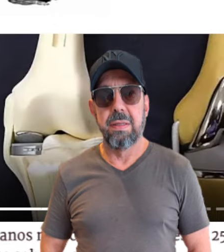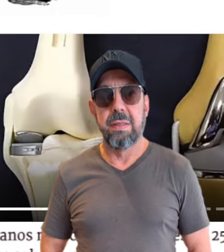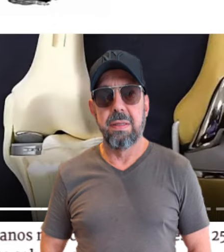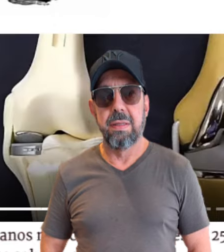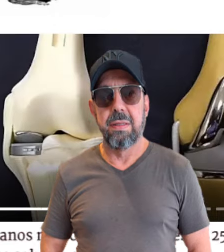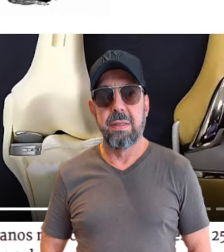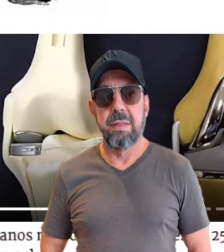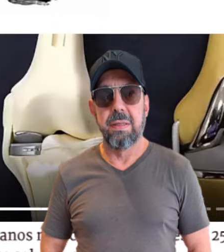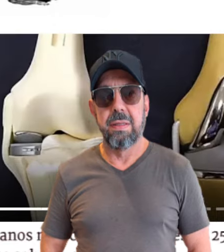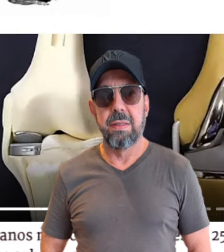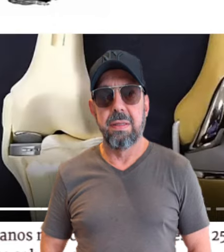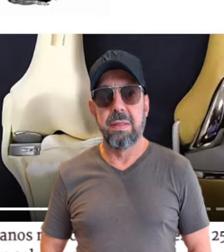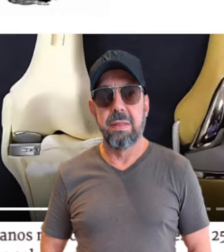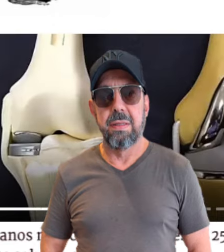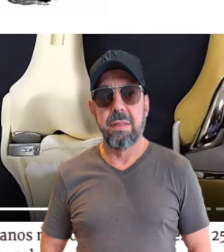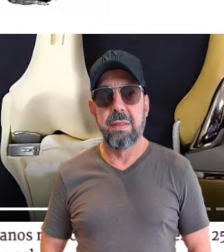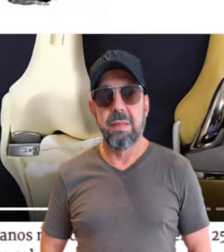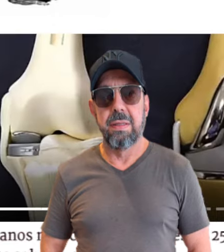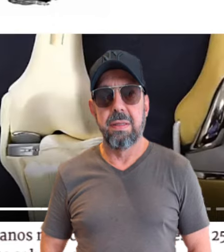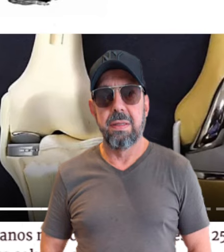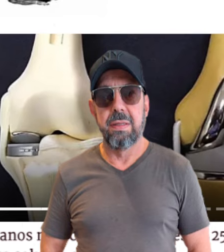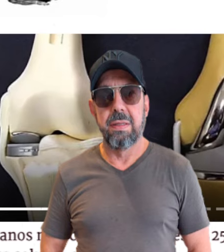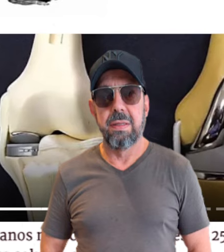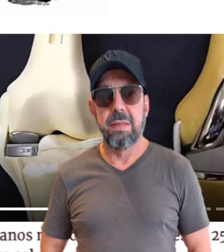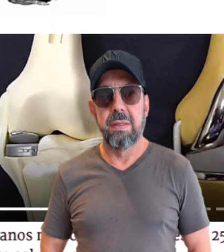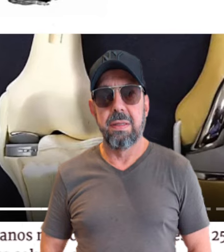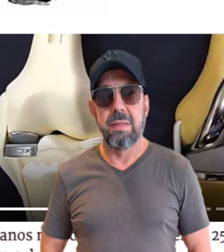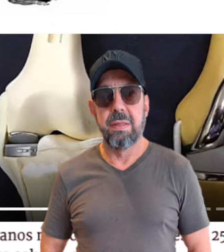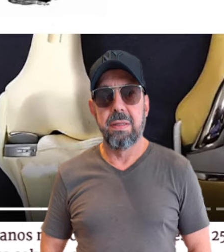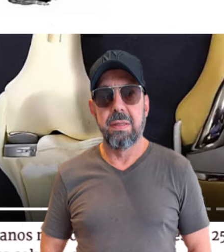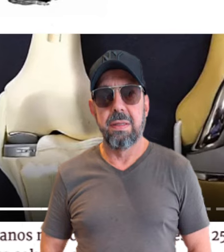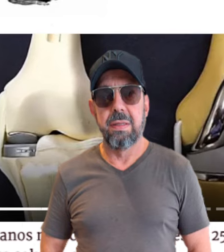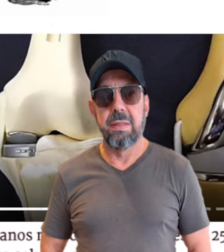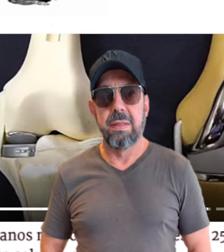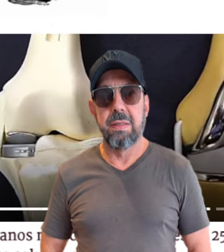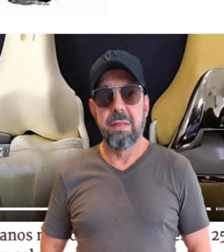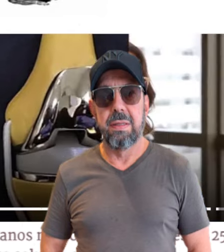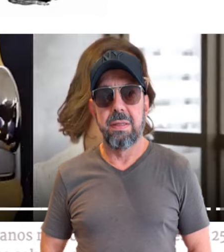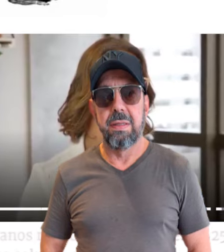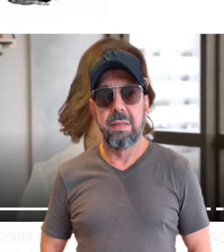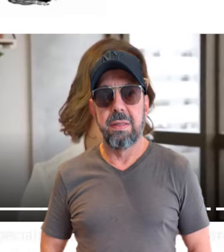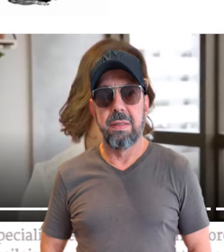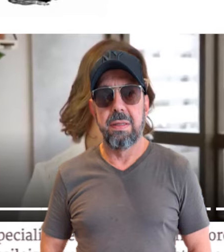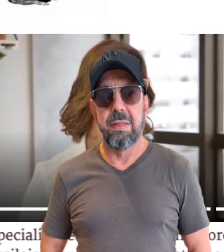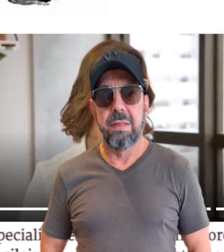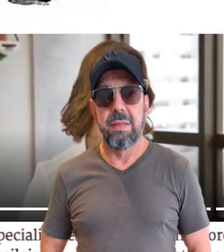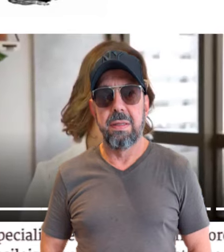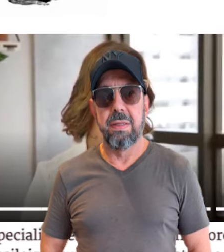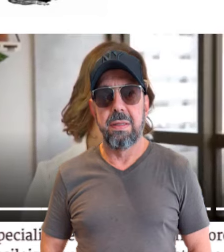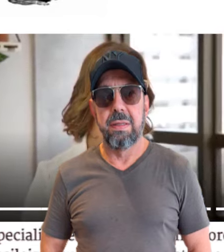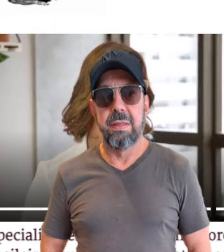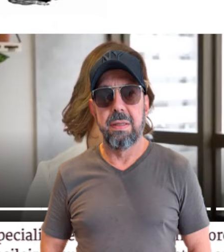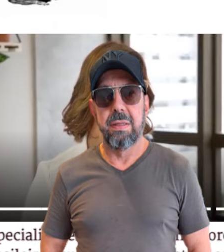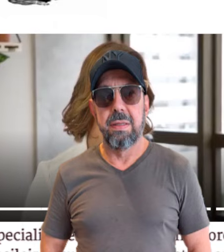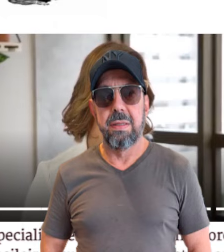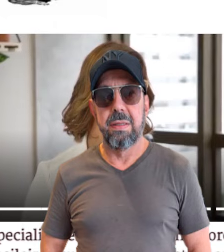presidente, no parlamentarismo francês, ele precisa indicar o primeiro-ministro do partido mais